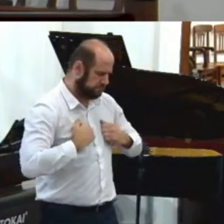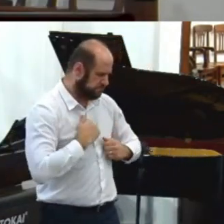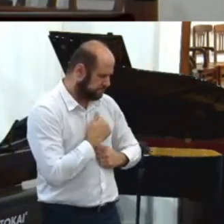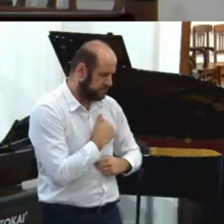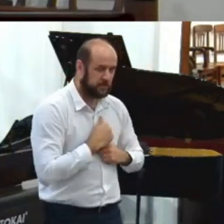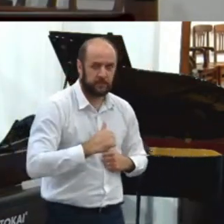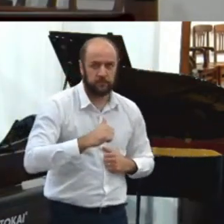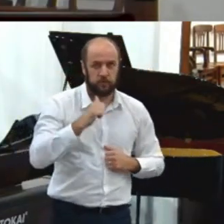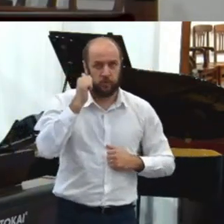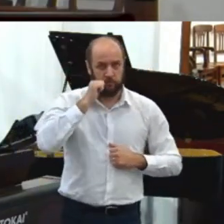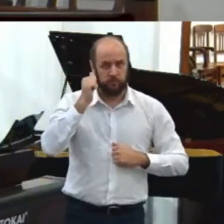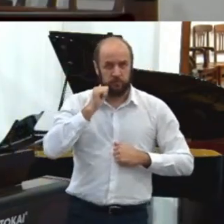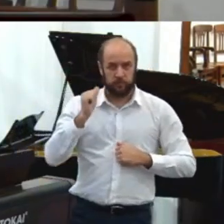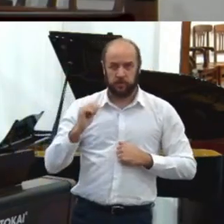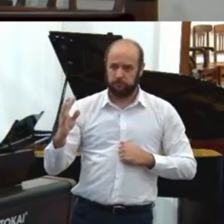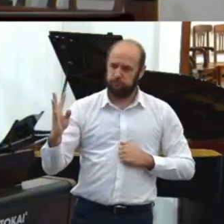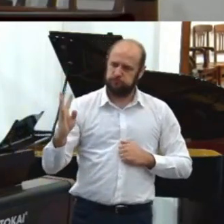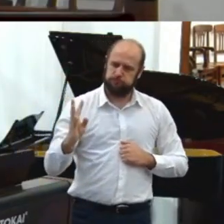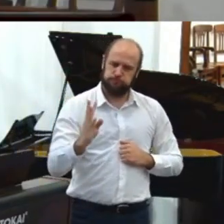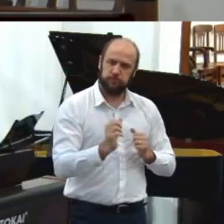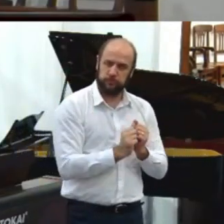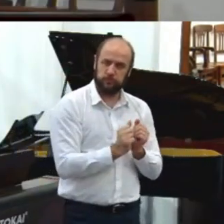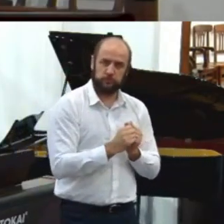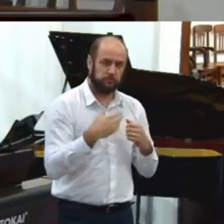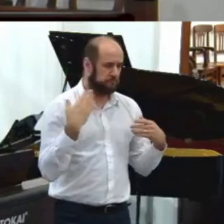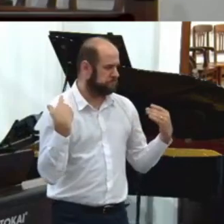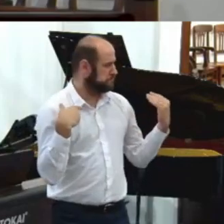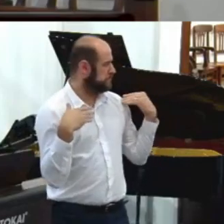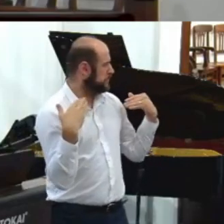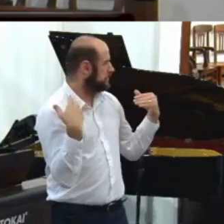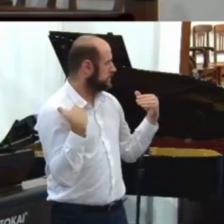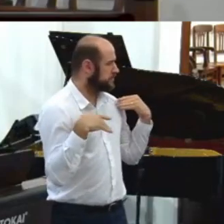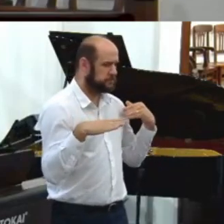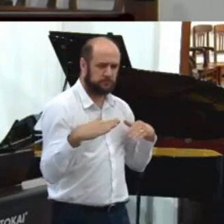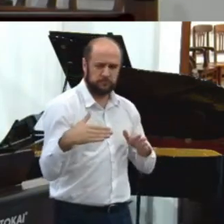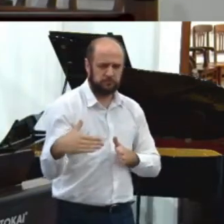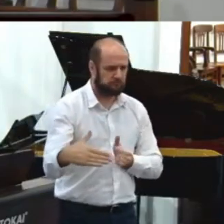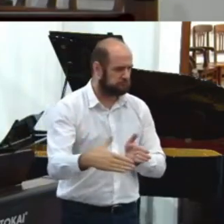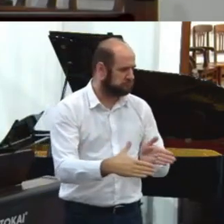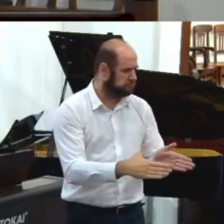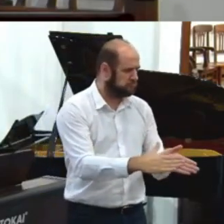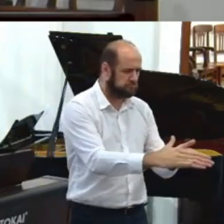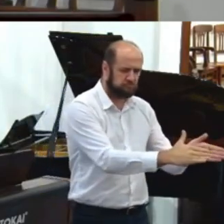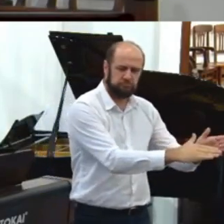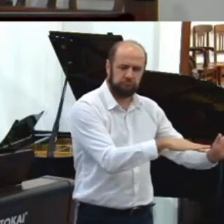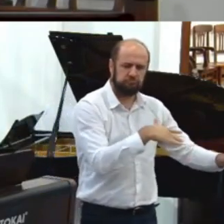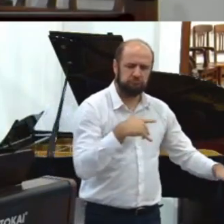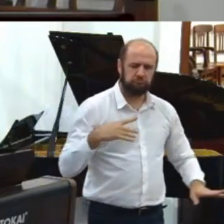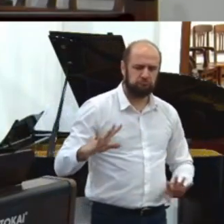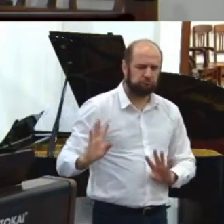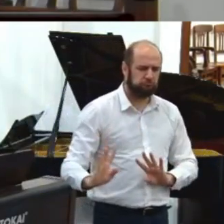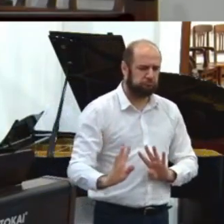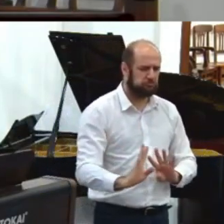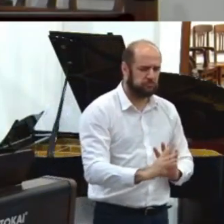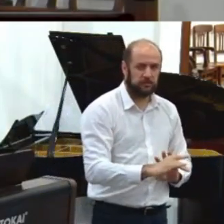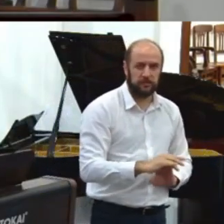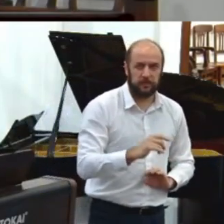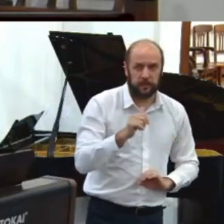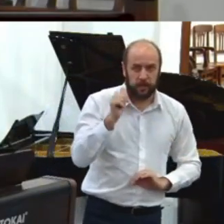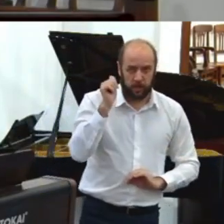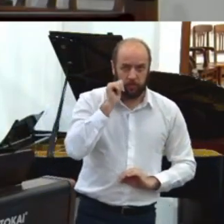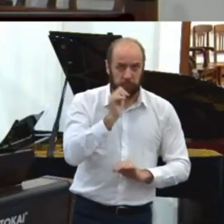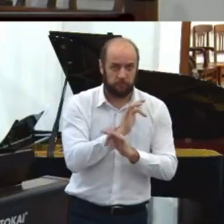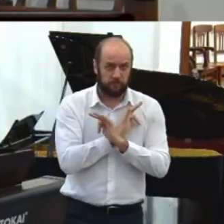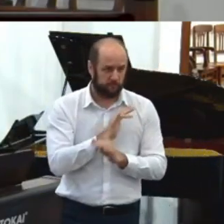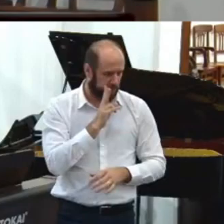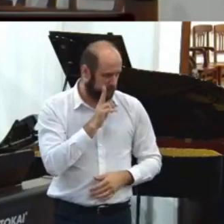as moças que tinham vindo com ela passeavam pela margem. Quando ela viu o cesto no meio dos